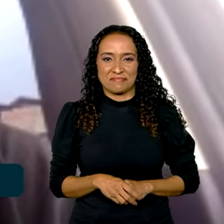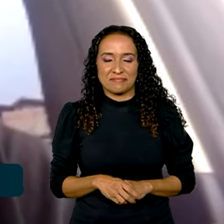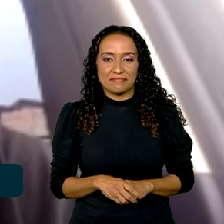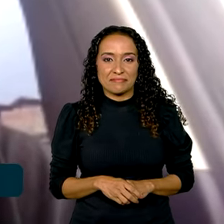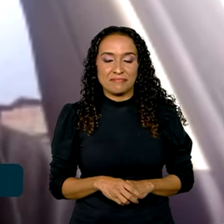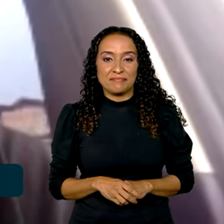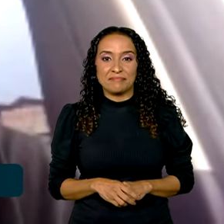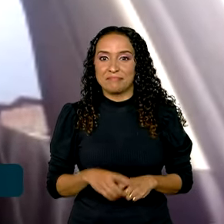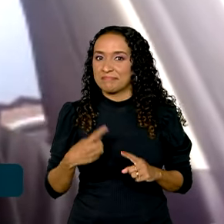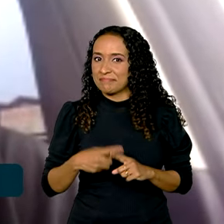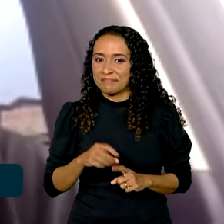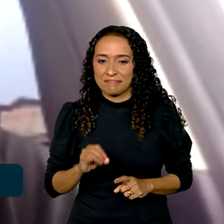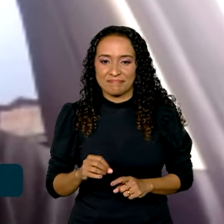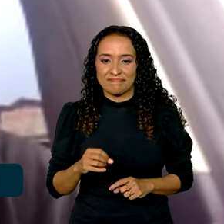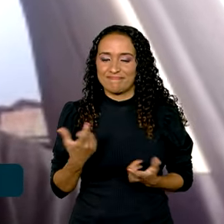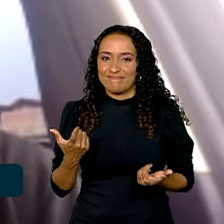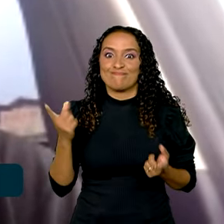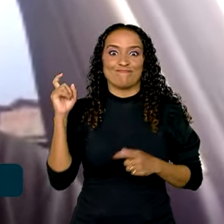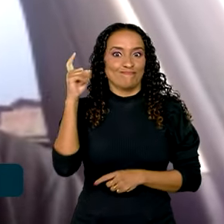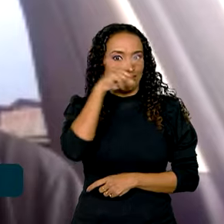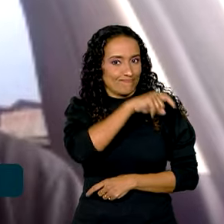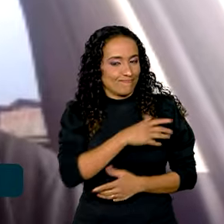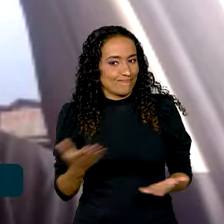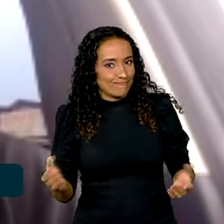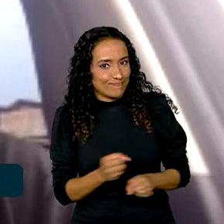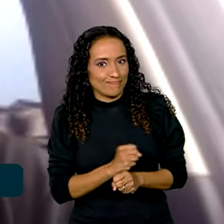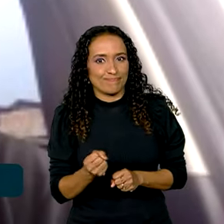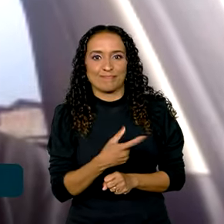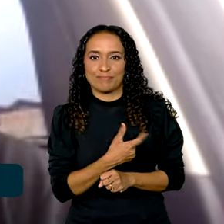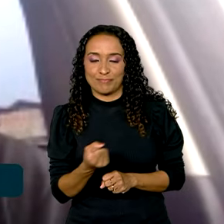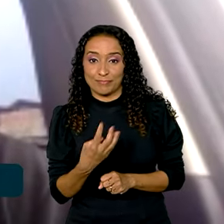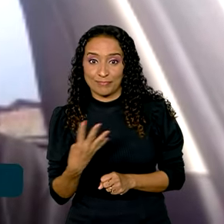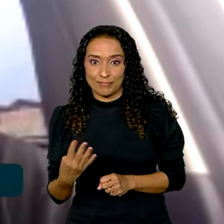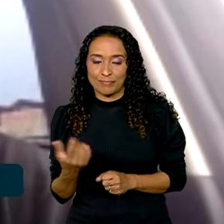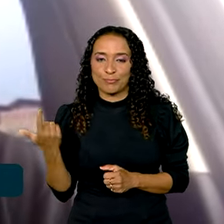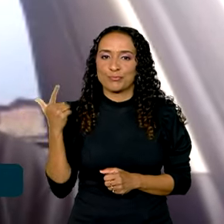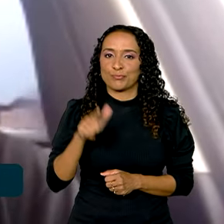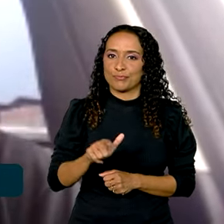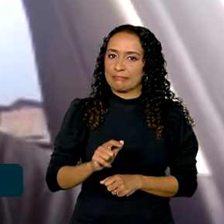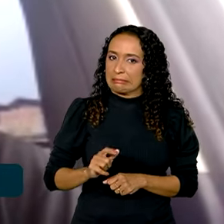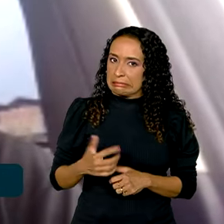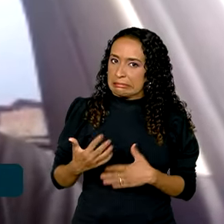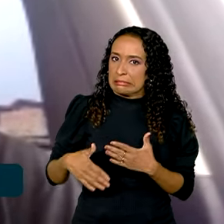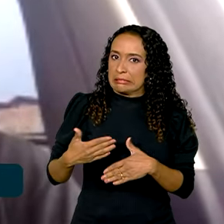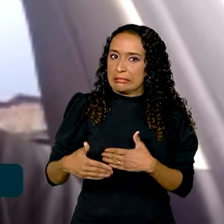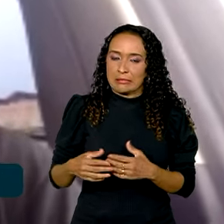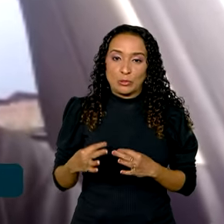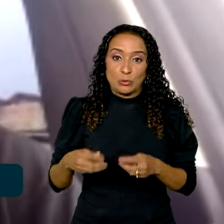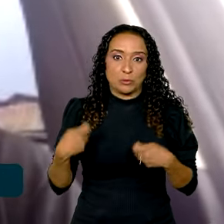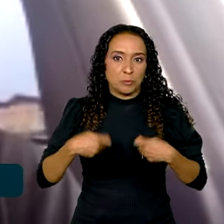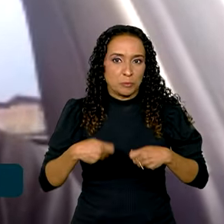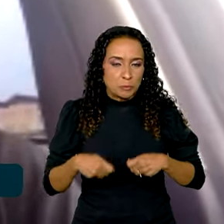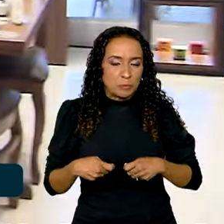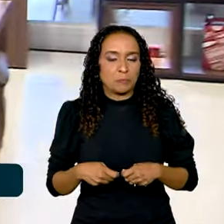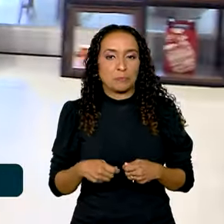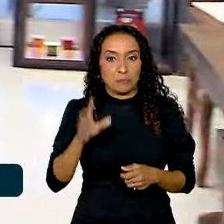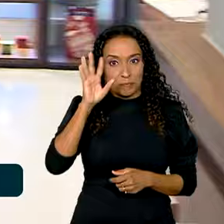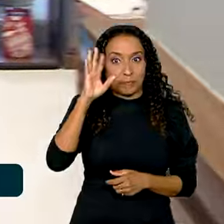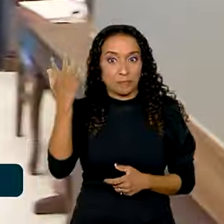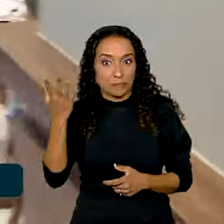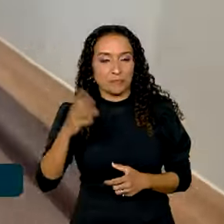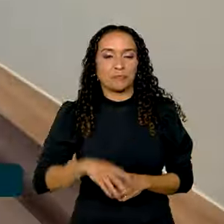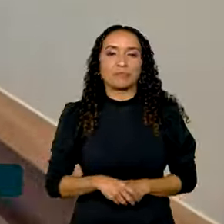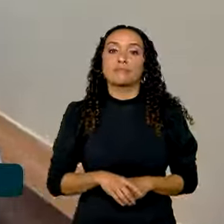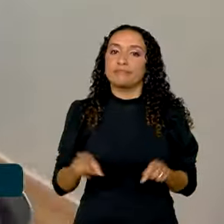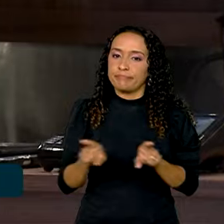Porque senão ia ficar bem difícil esse ano de 2024 para conseguir desenrolar tudo que precisa ser desenrolado. Assim